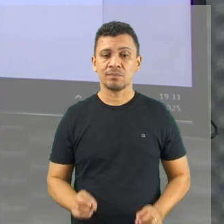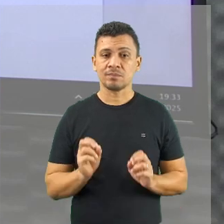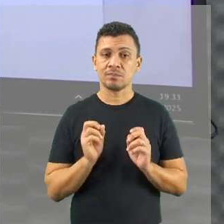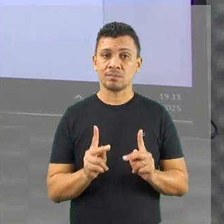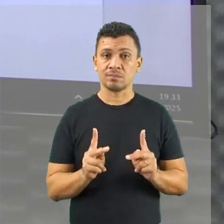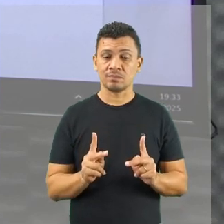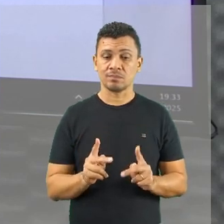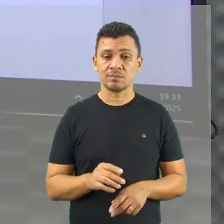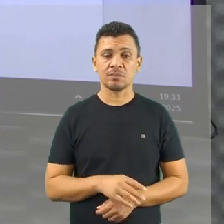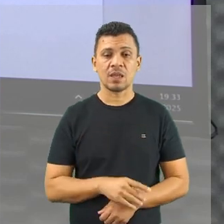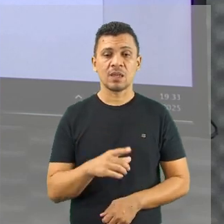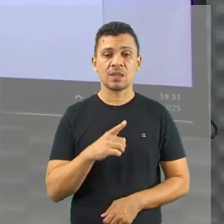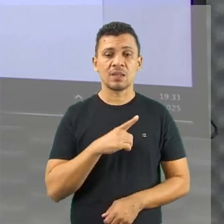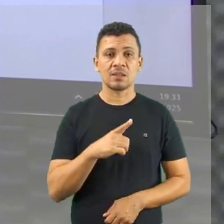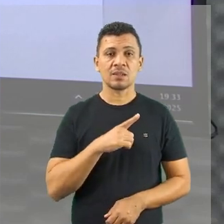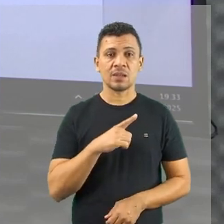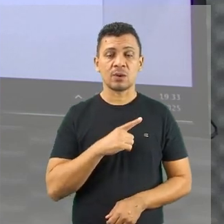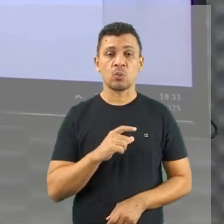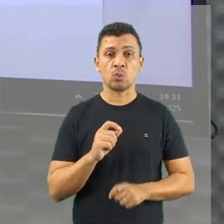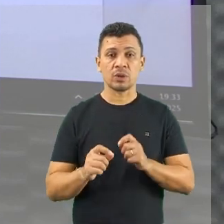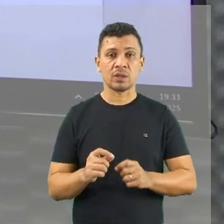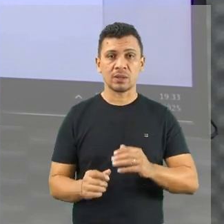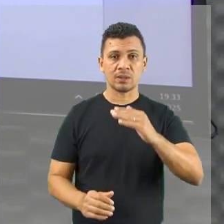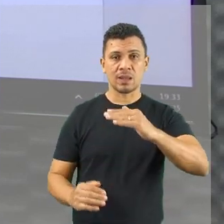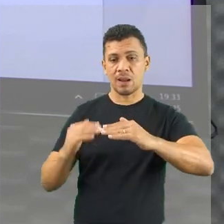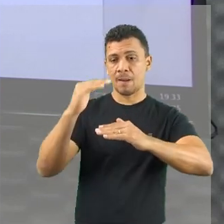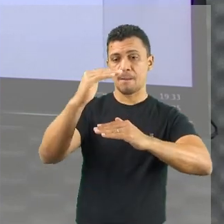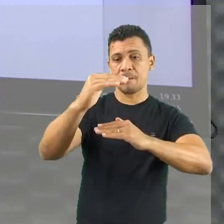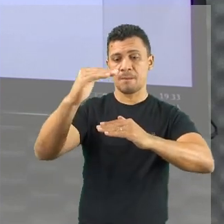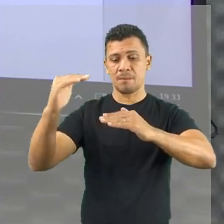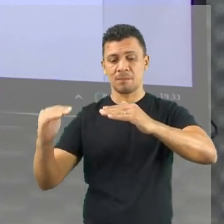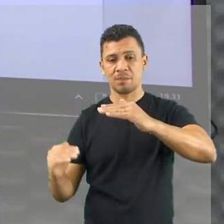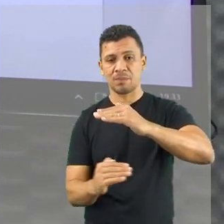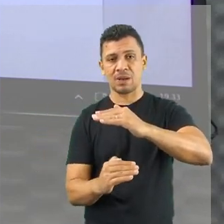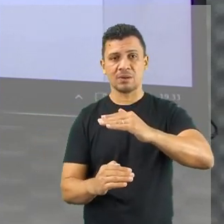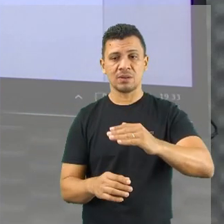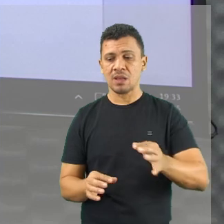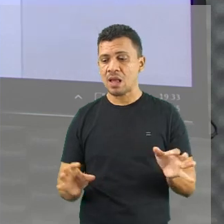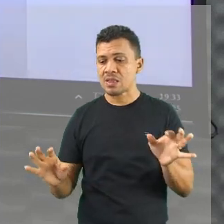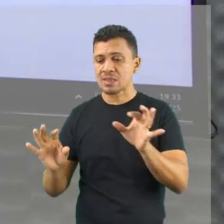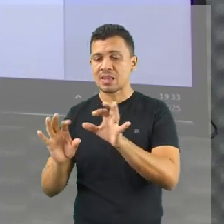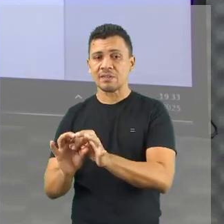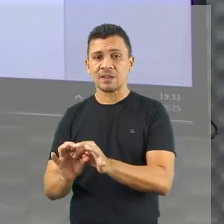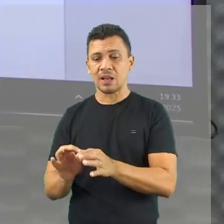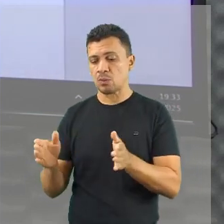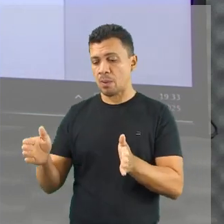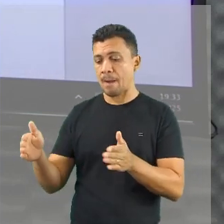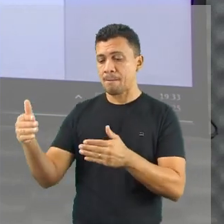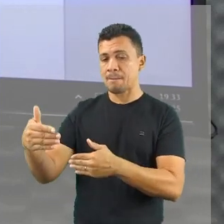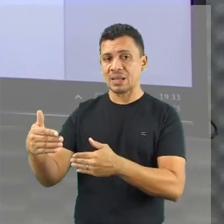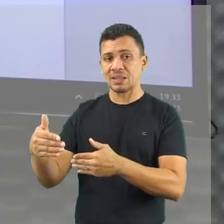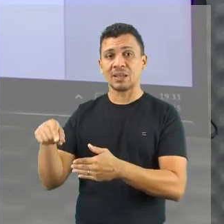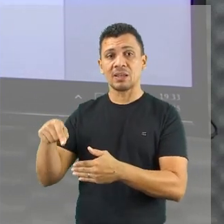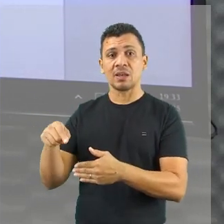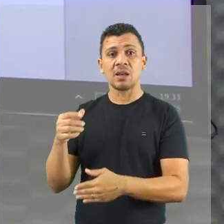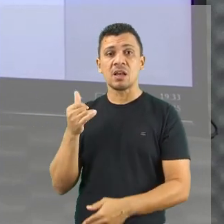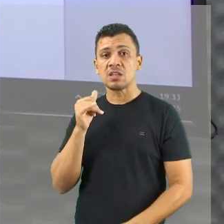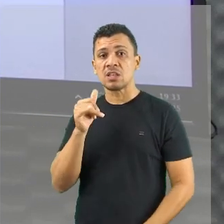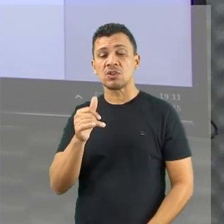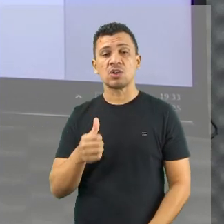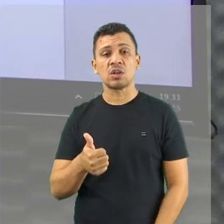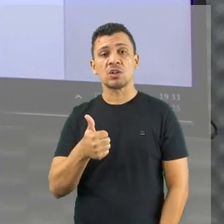que são 3 resistores em paralelo ligados a uma bateria de 12 volts, ou seja, bem aqui, ó,